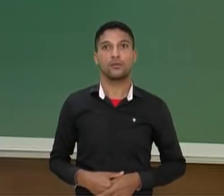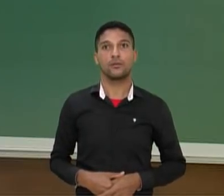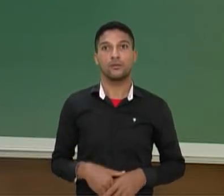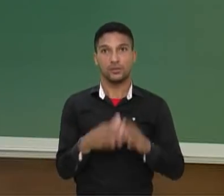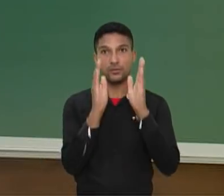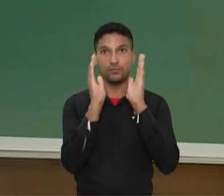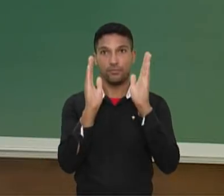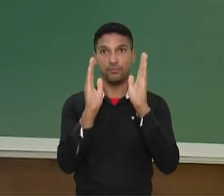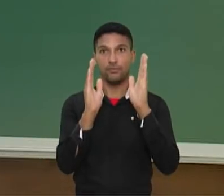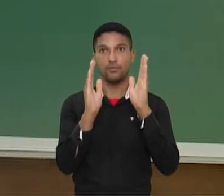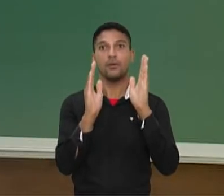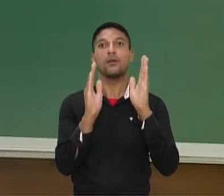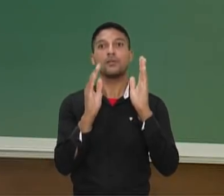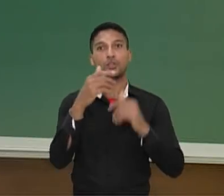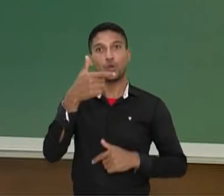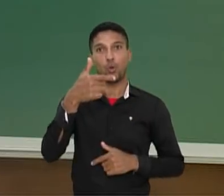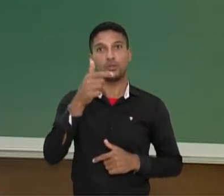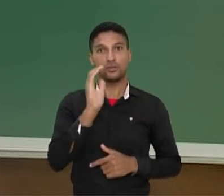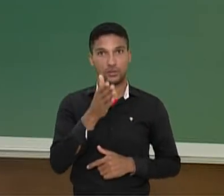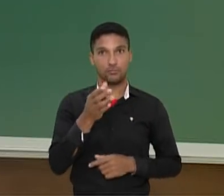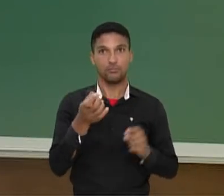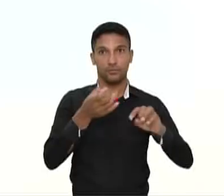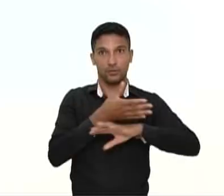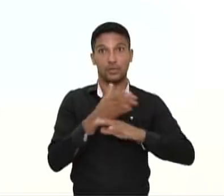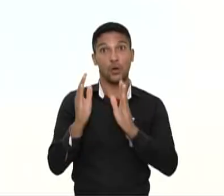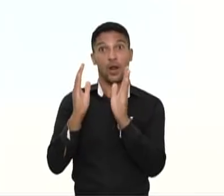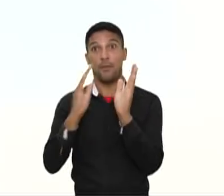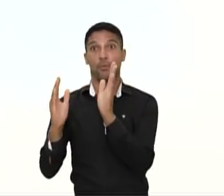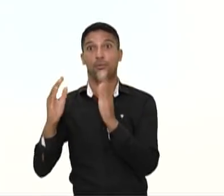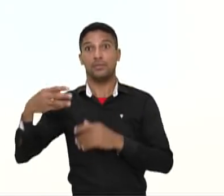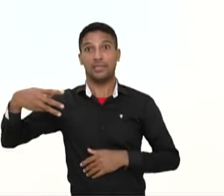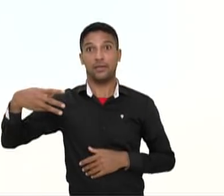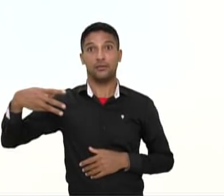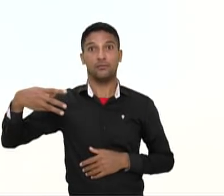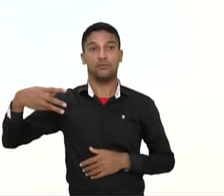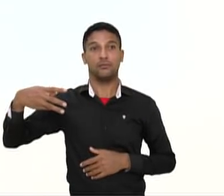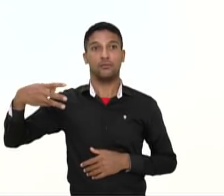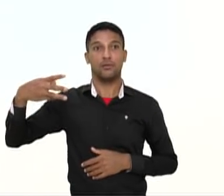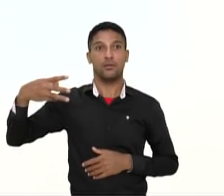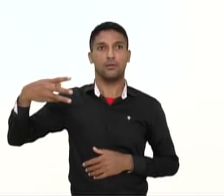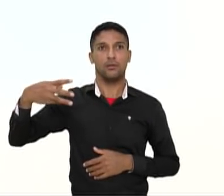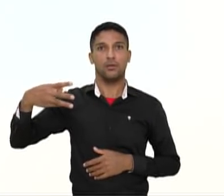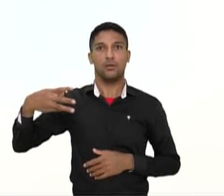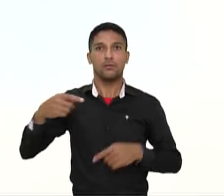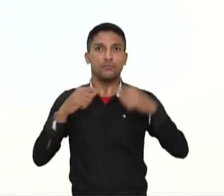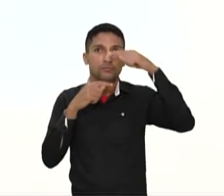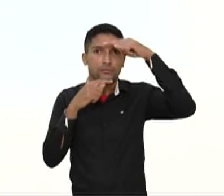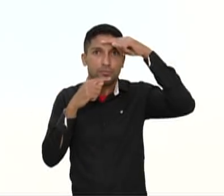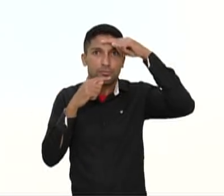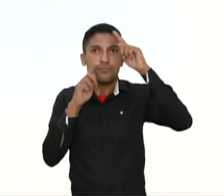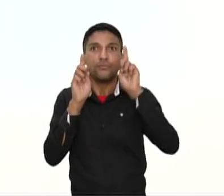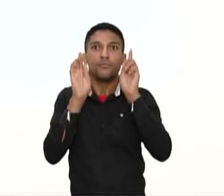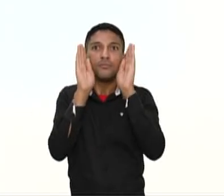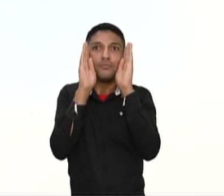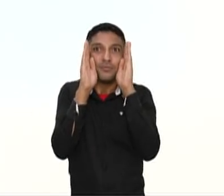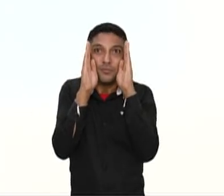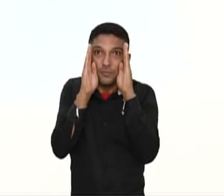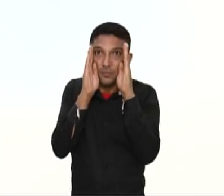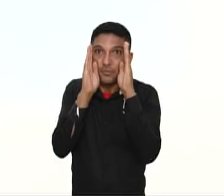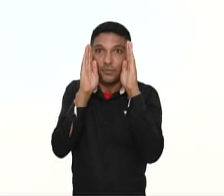né? Agora vamos calcular a área 3. A área 3 é um retângulo. Será que é um retângulo? Vamos pegar as